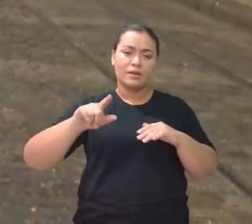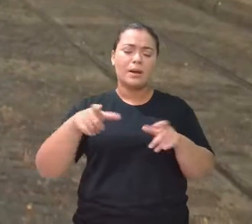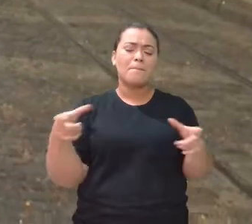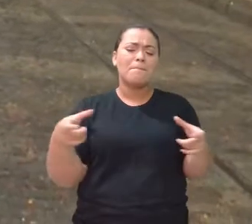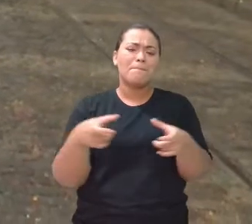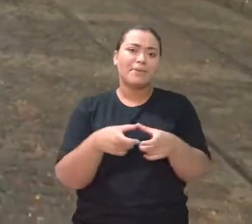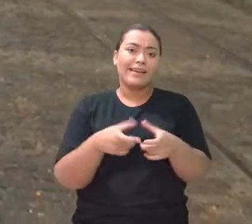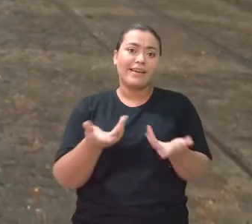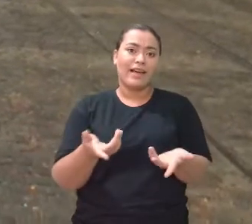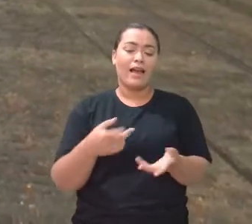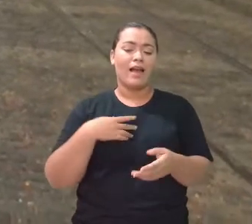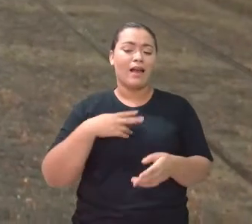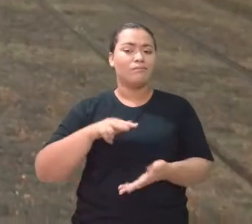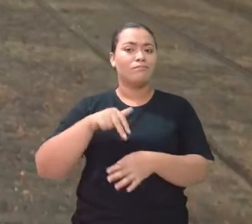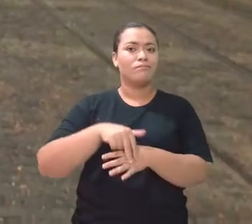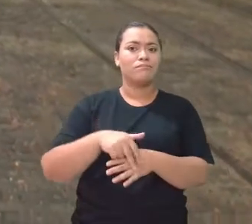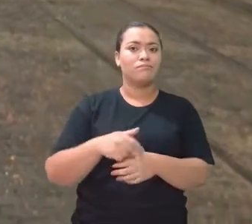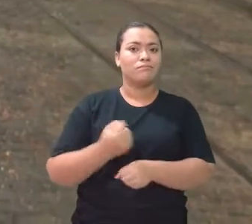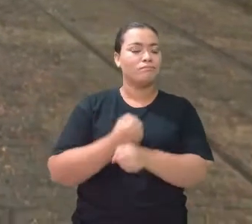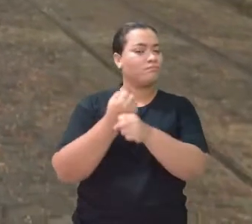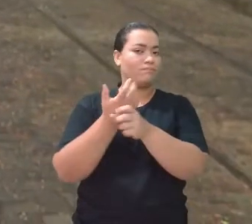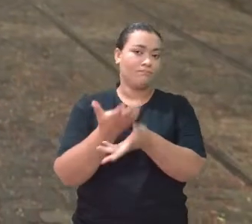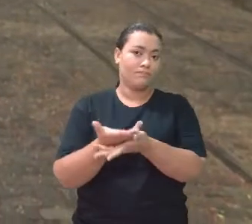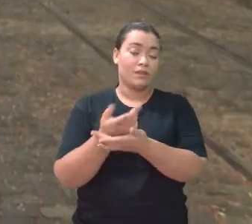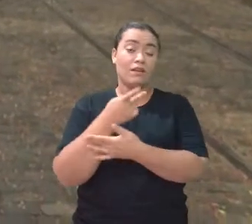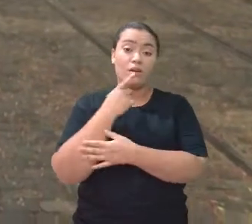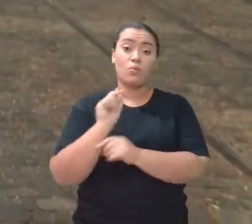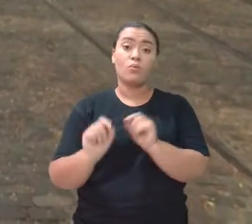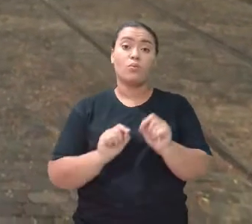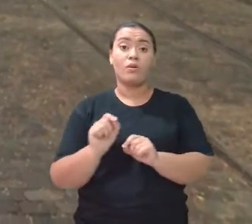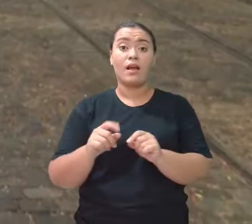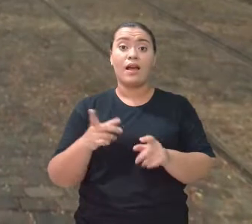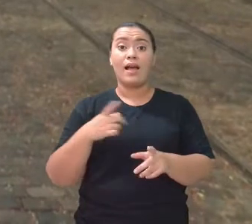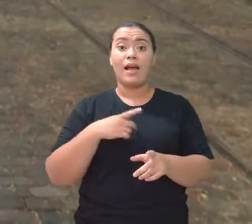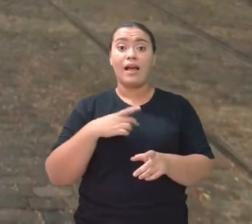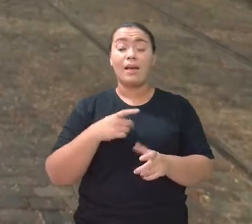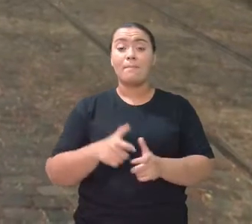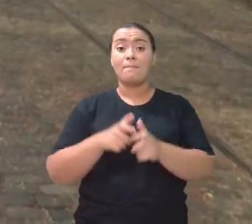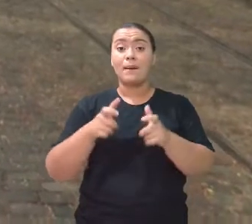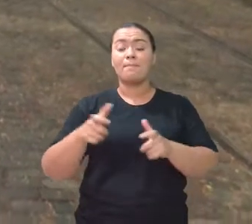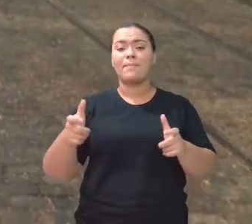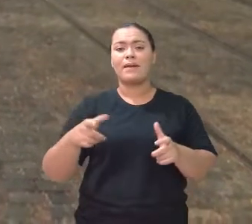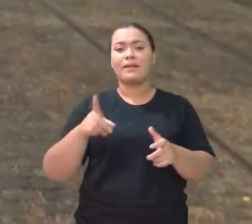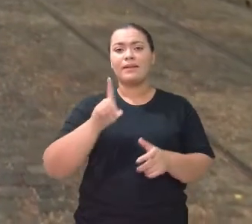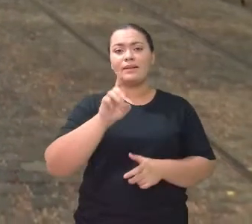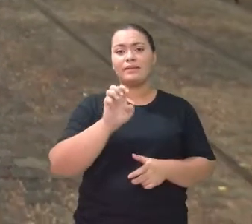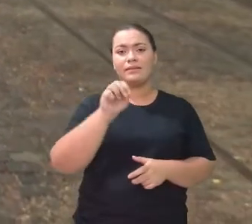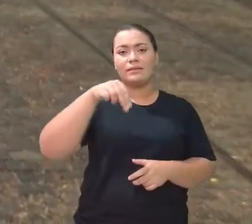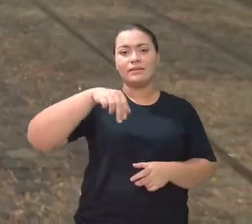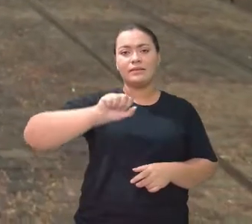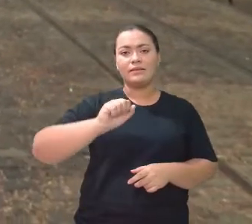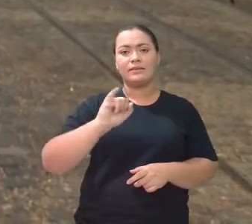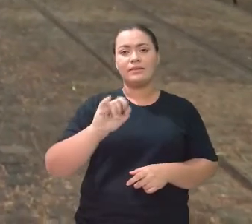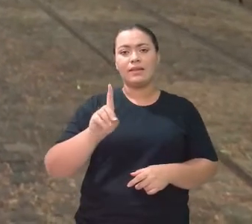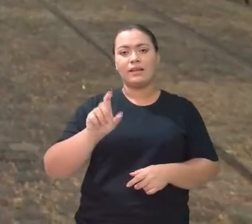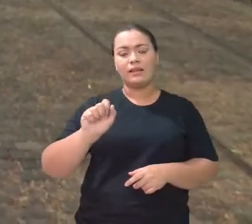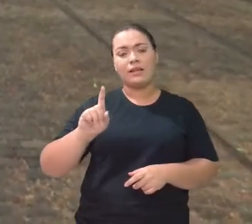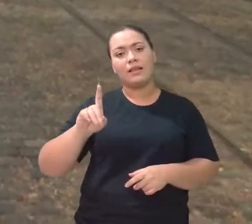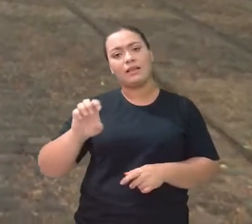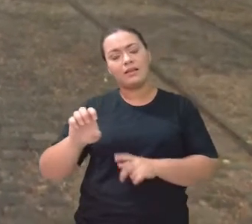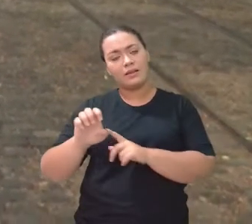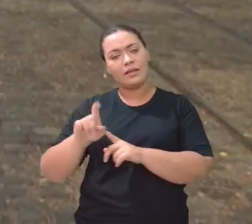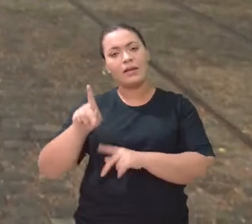pequena para ocupação. O que é que vai acontecer? O resultado é a densidade demográfica da nossa cidade ser de